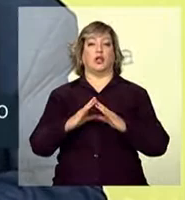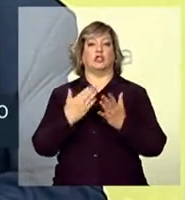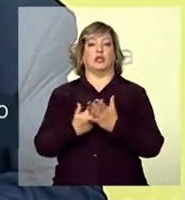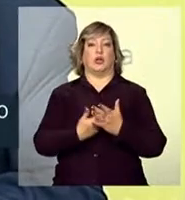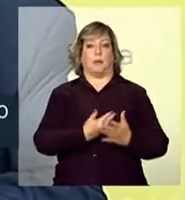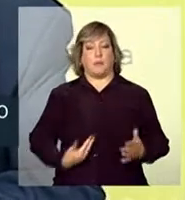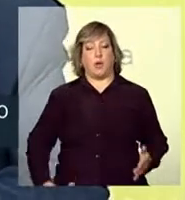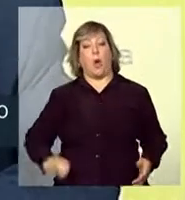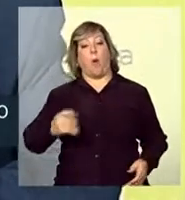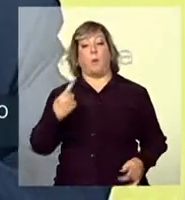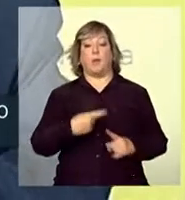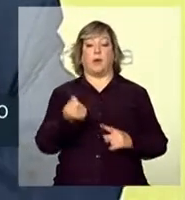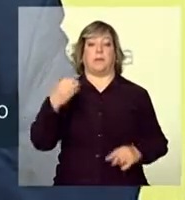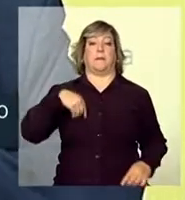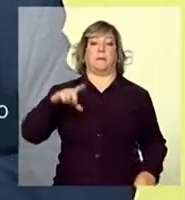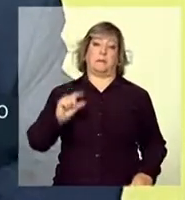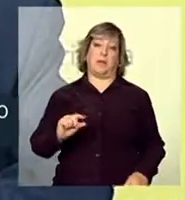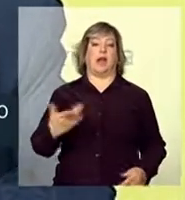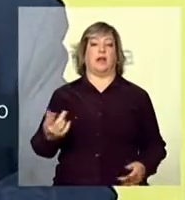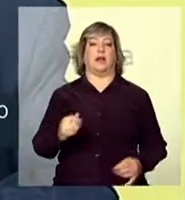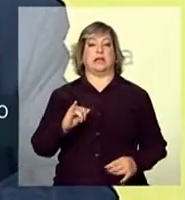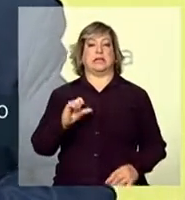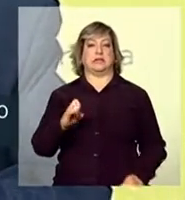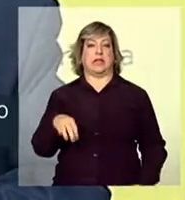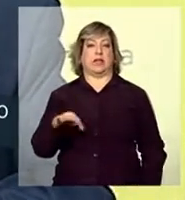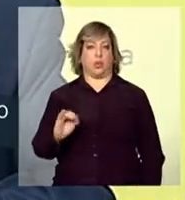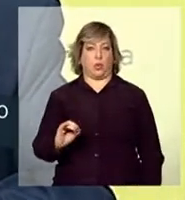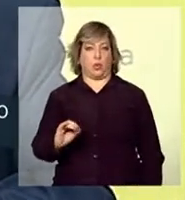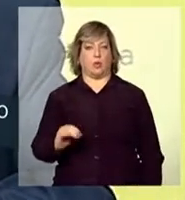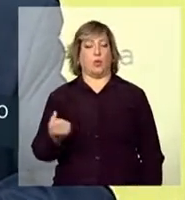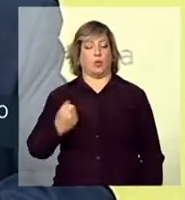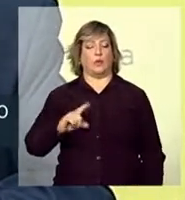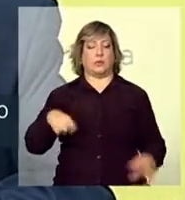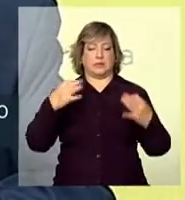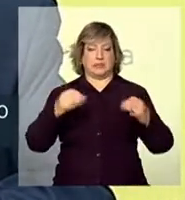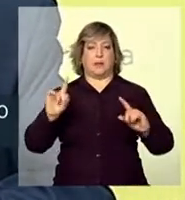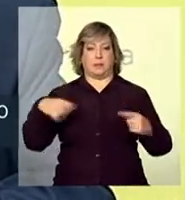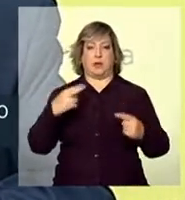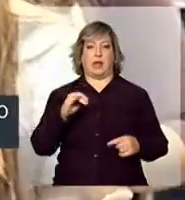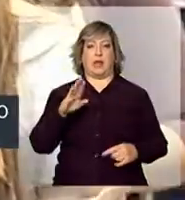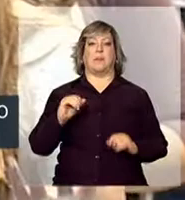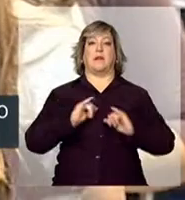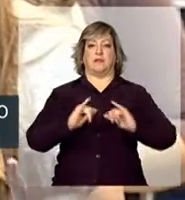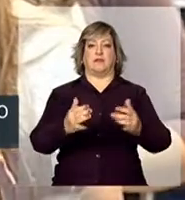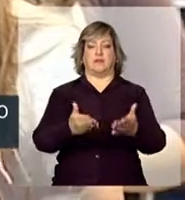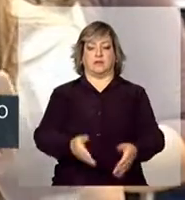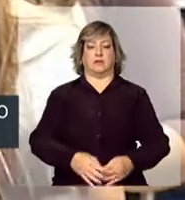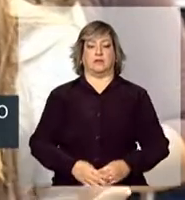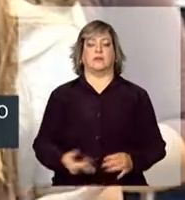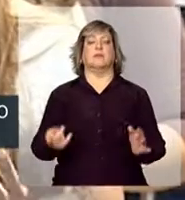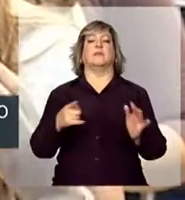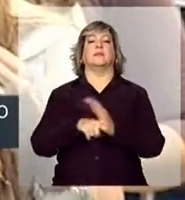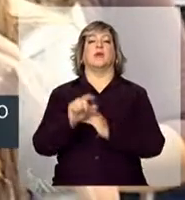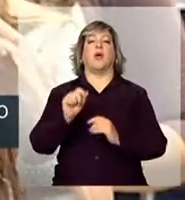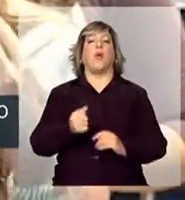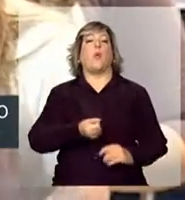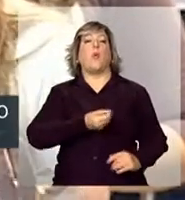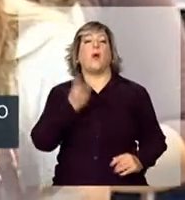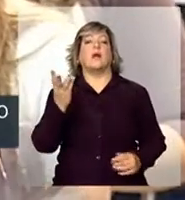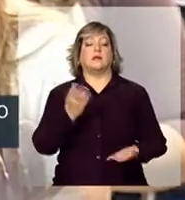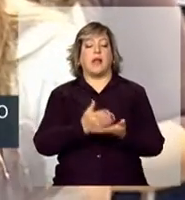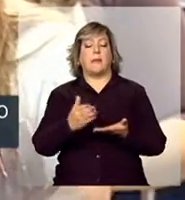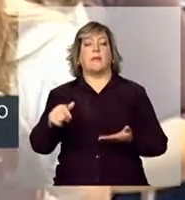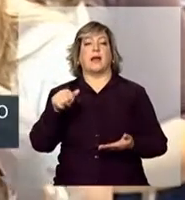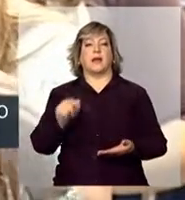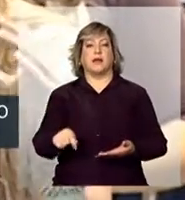por renda tá então de dois milhões de pagar mas o número exato depois horrível passa para você e quanto que vai ter que ser a parte que o governo vai